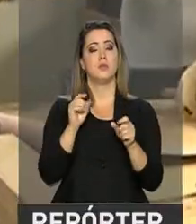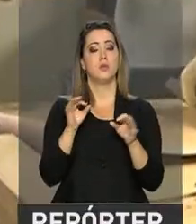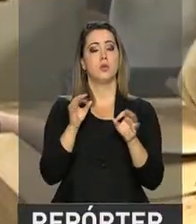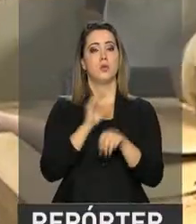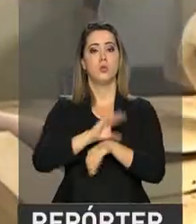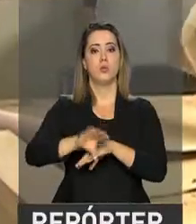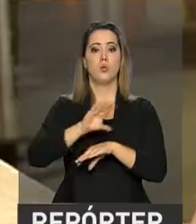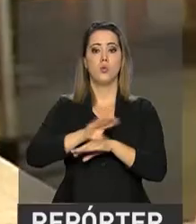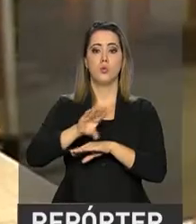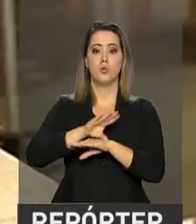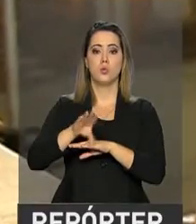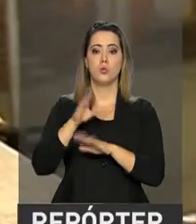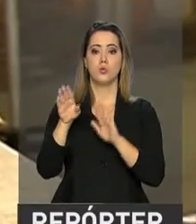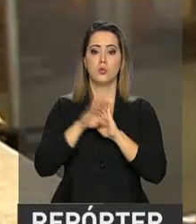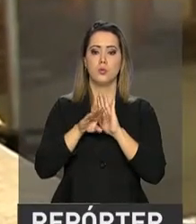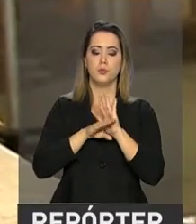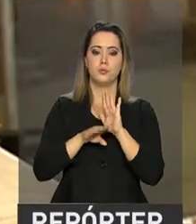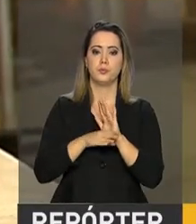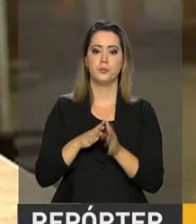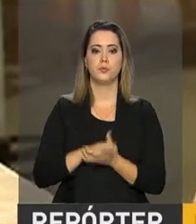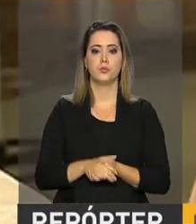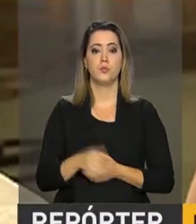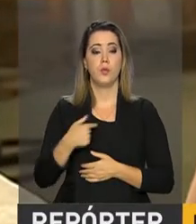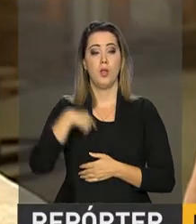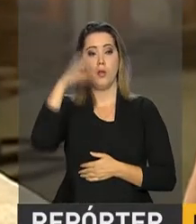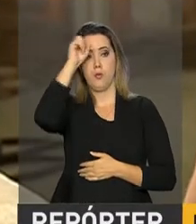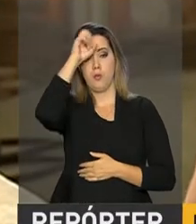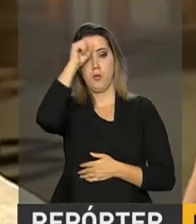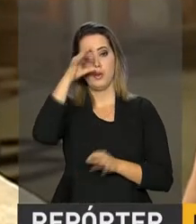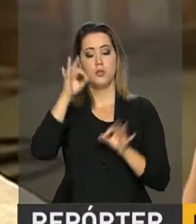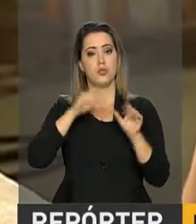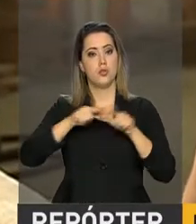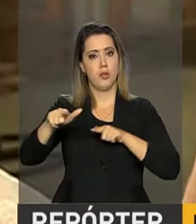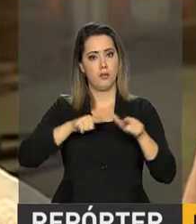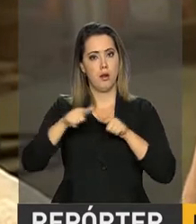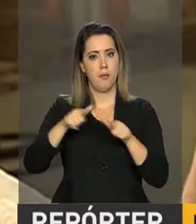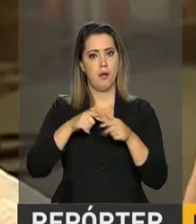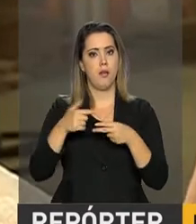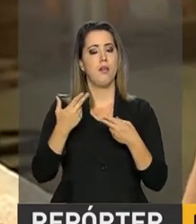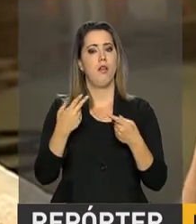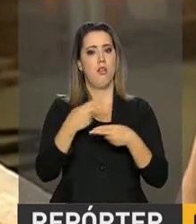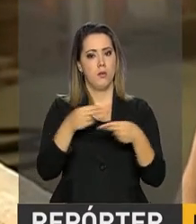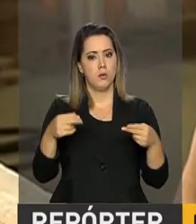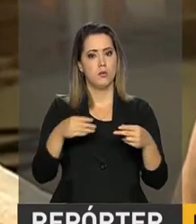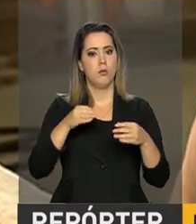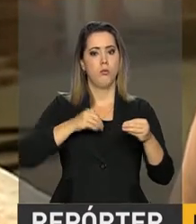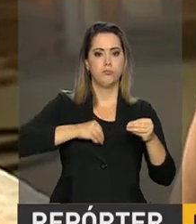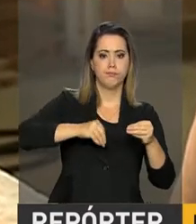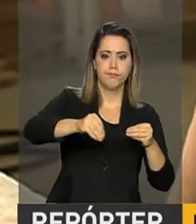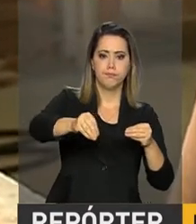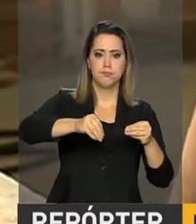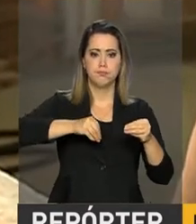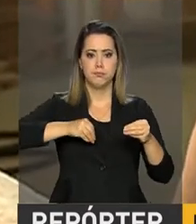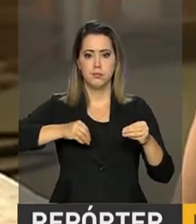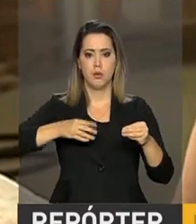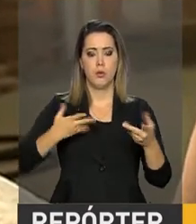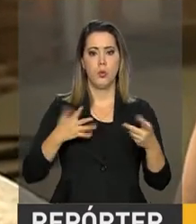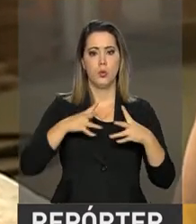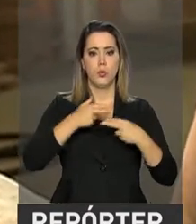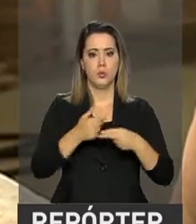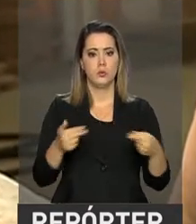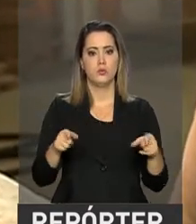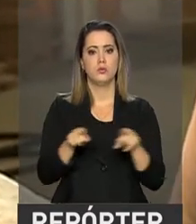do projeto aprender a mexer nas máquinas também né que tem na seleção e fazer um serviço